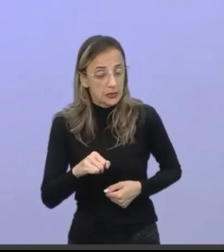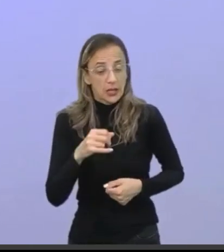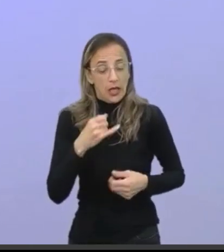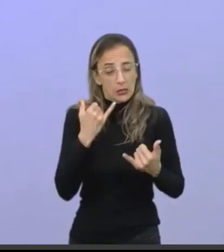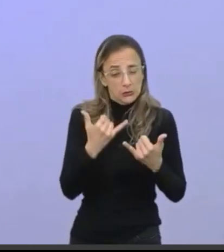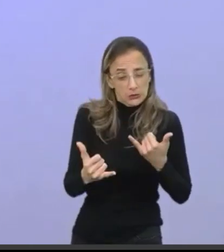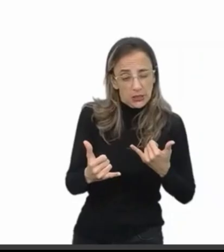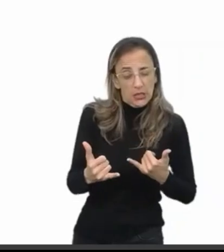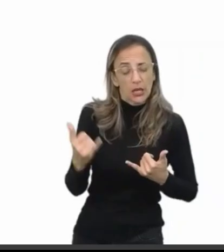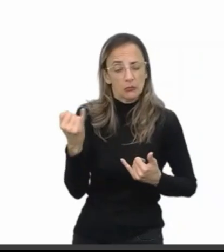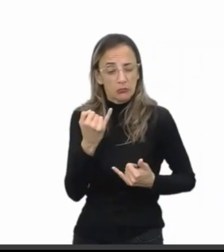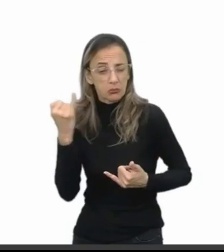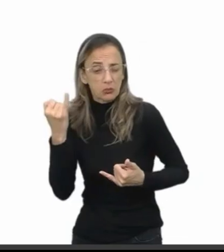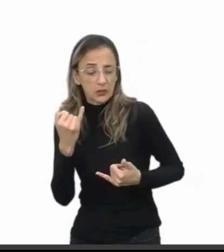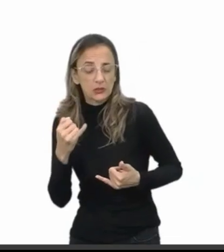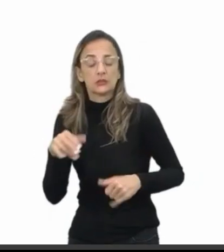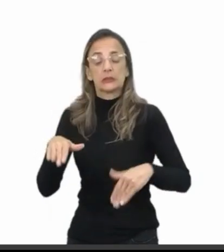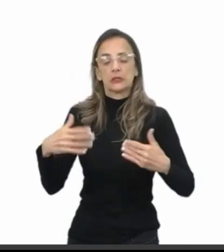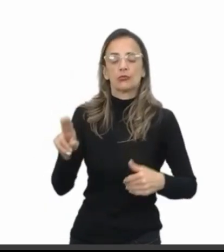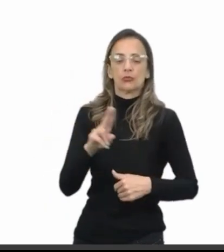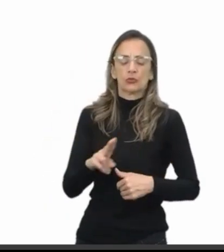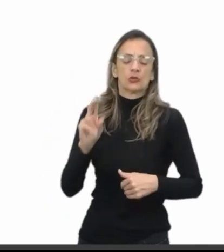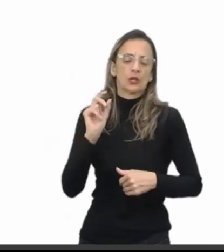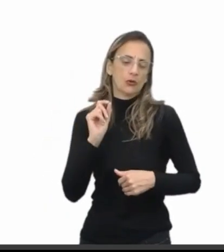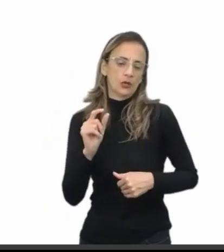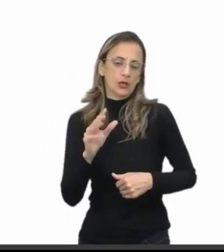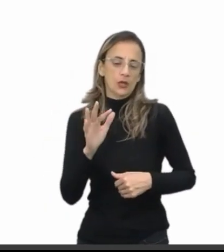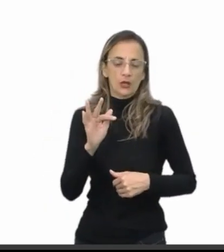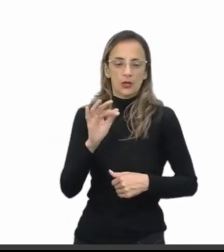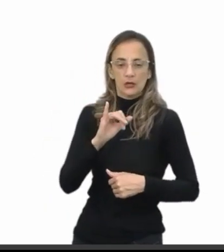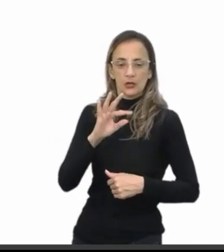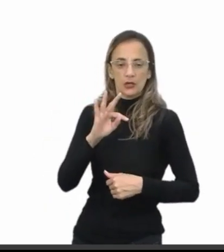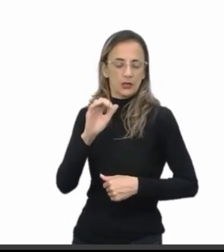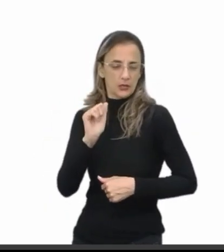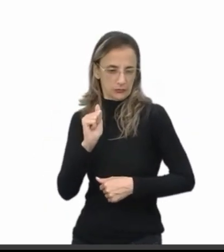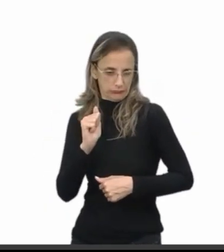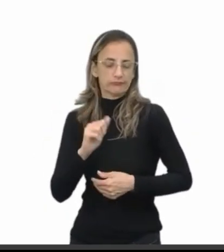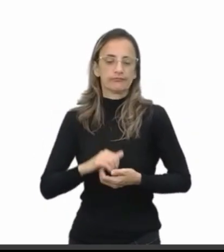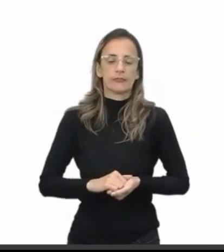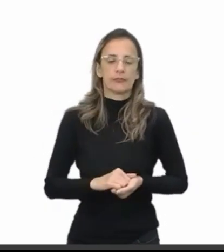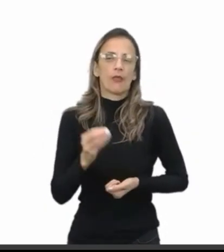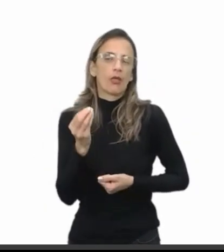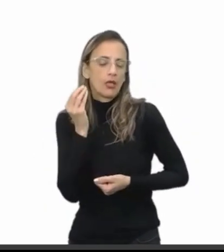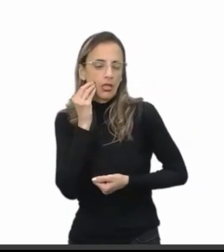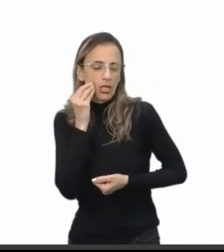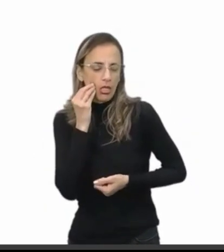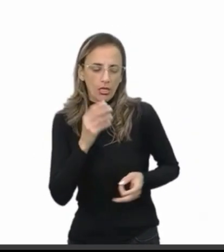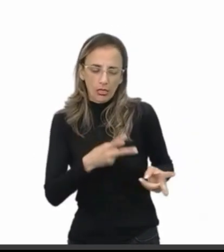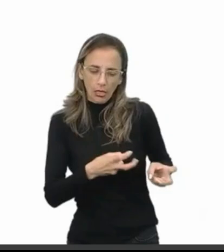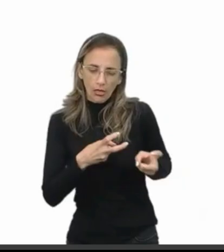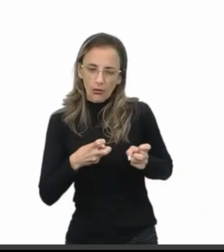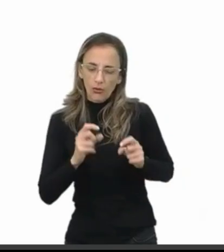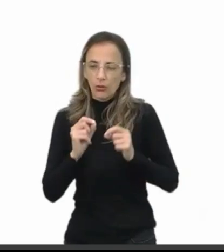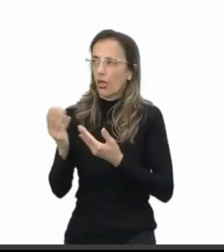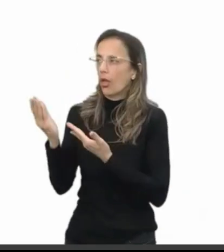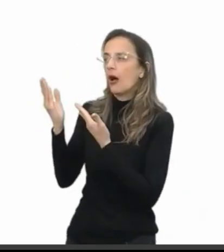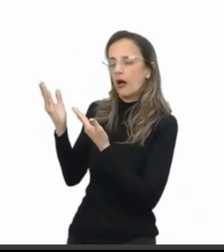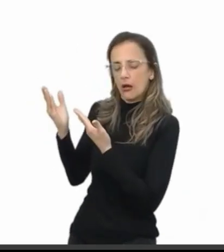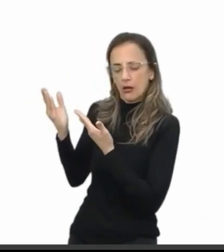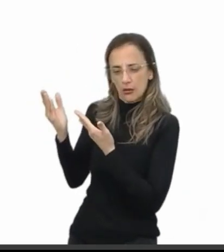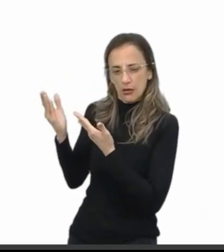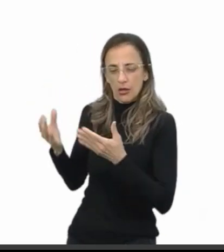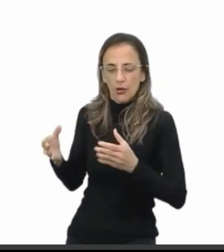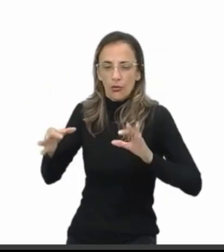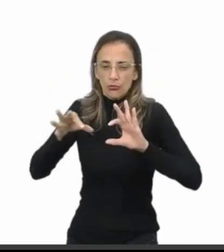shield, fixe com uma fita adesiva, tá? Conecte o servomotor. Então, a gente vai tenha atenção aos encaixes. Como eu disse anteriormente,